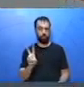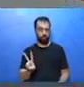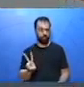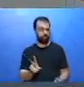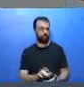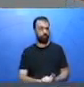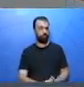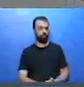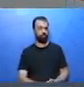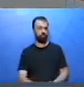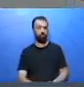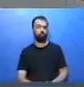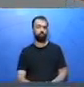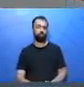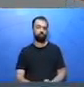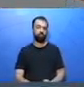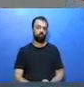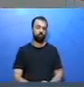352.